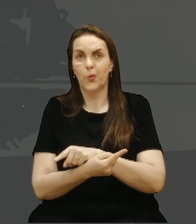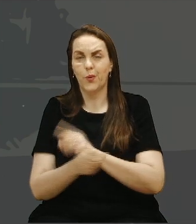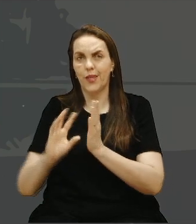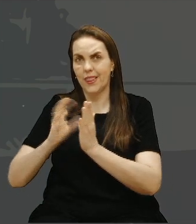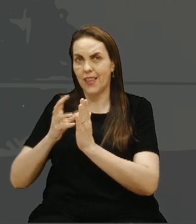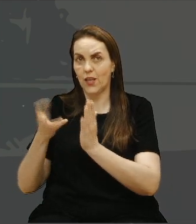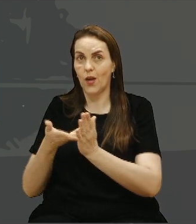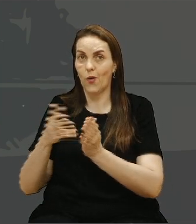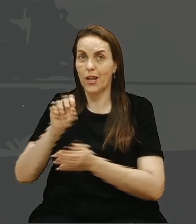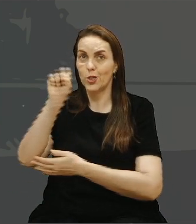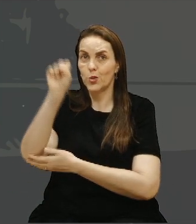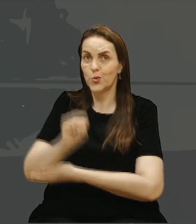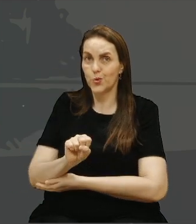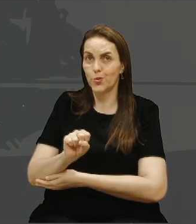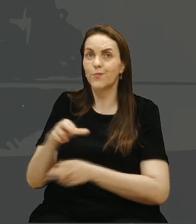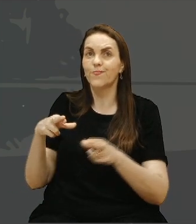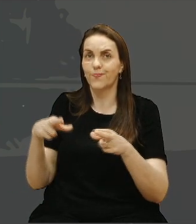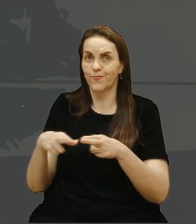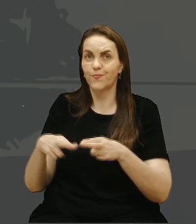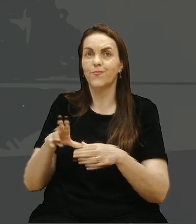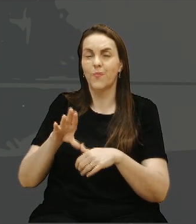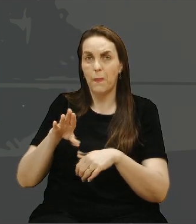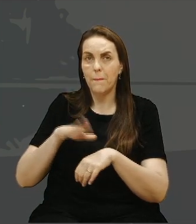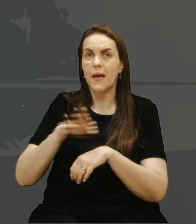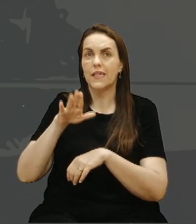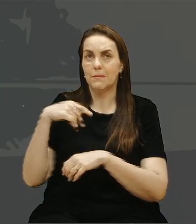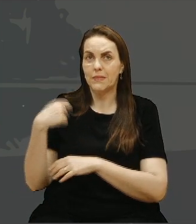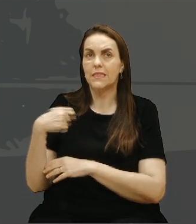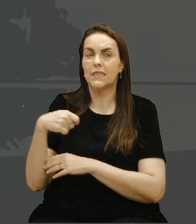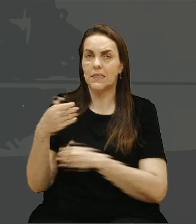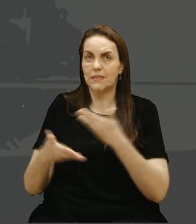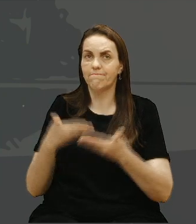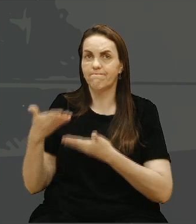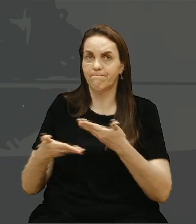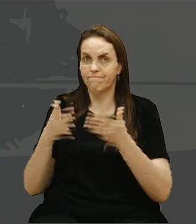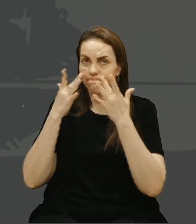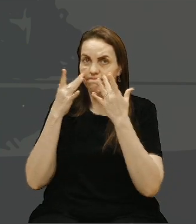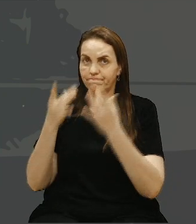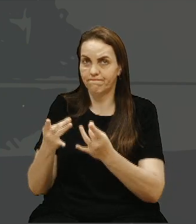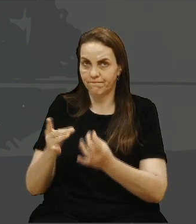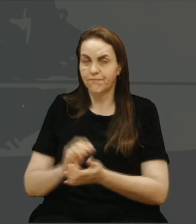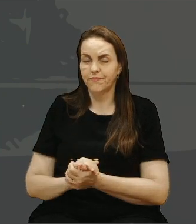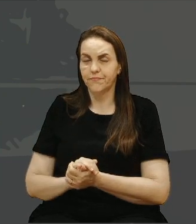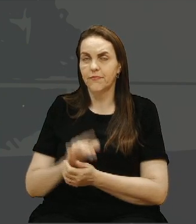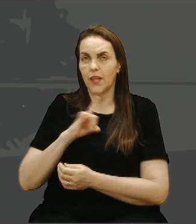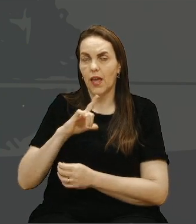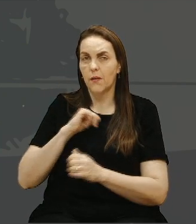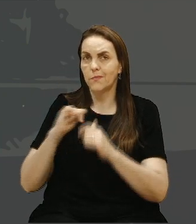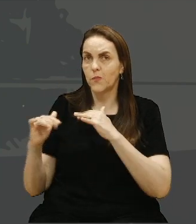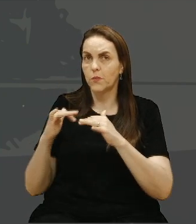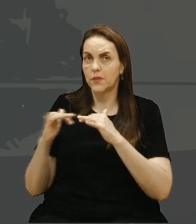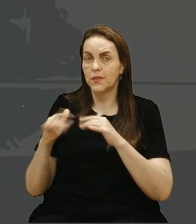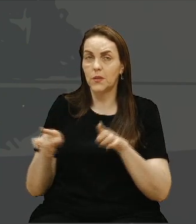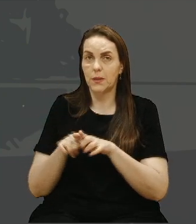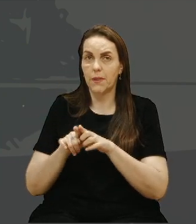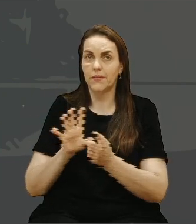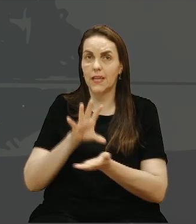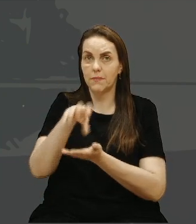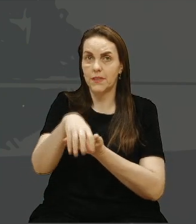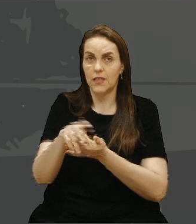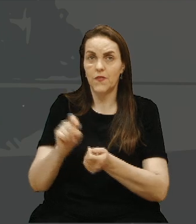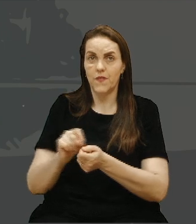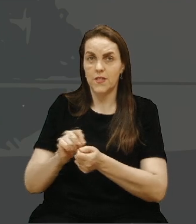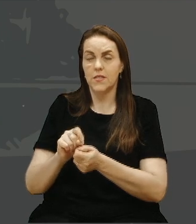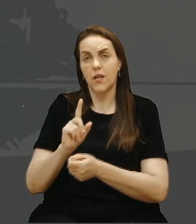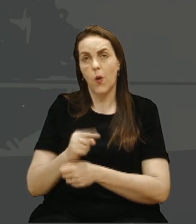zona sul da cidade hoje é a região onde mais precisa de atenção. Inclusive, também é uma mobilização que o nosso gabinete tem feito para que